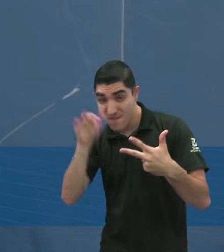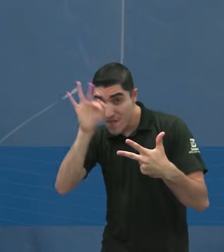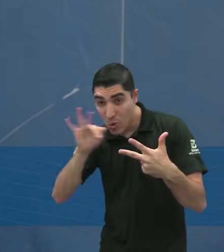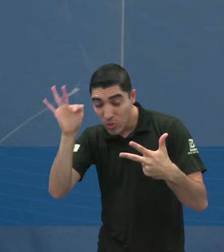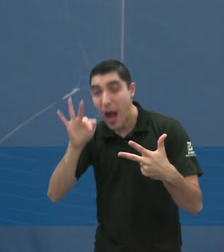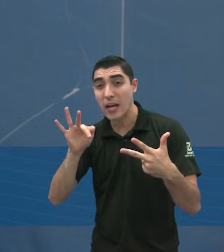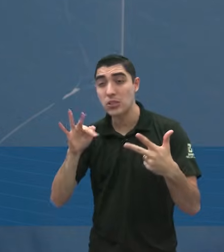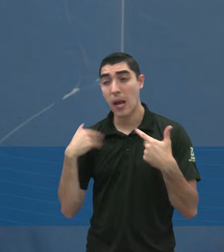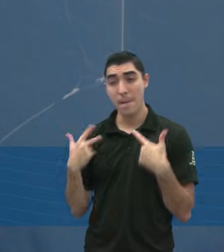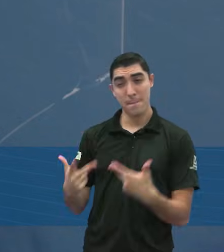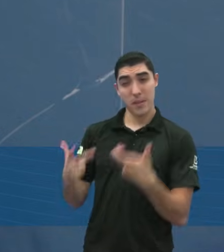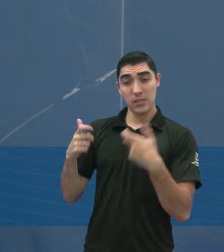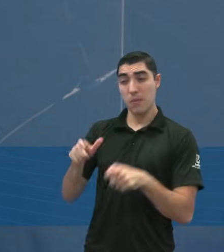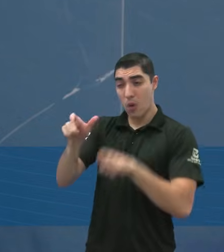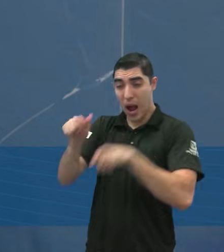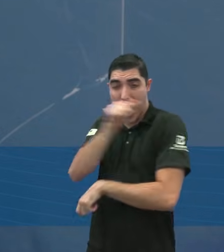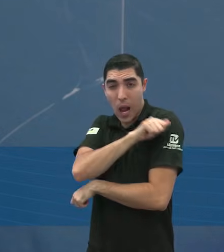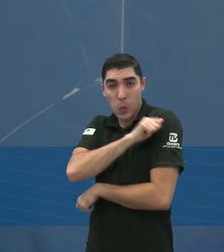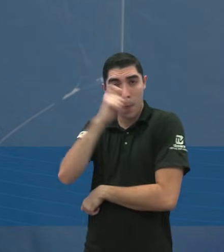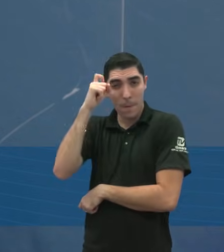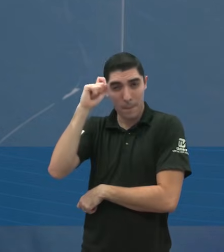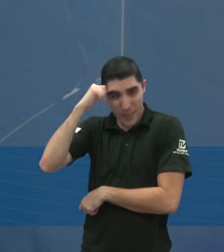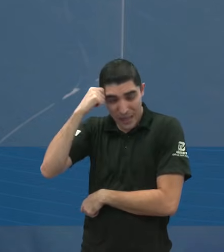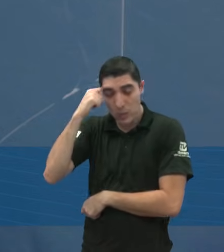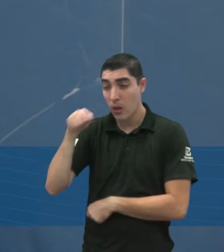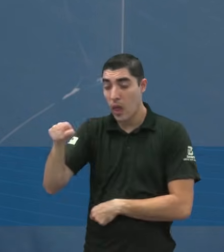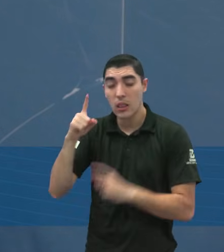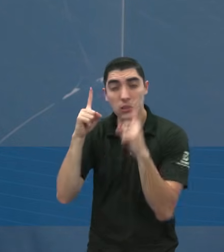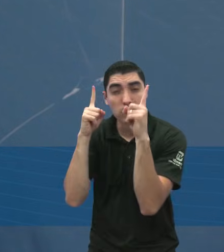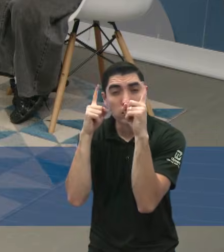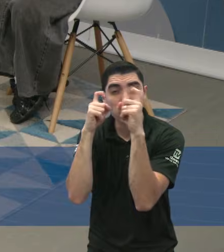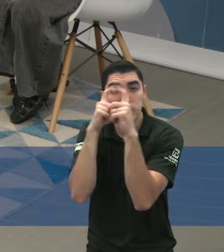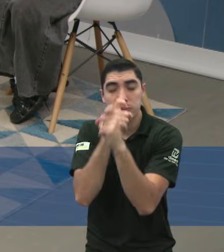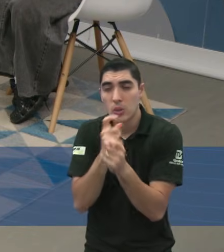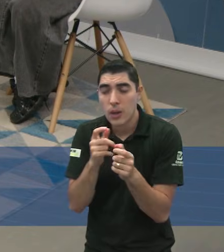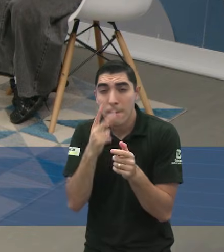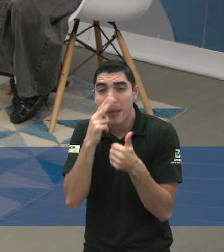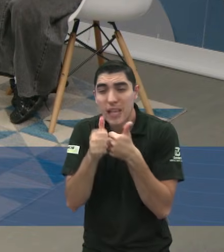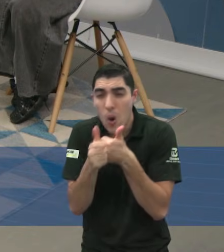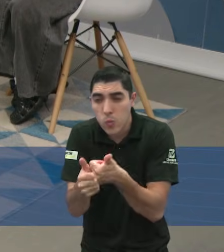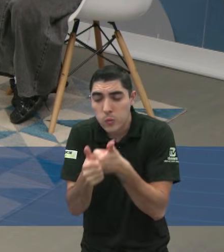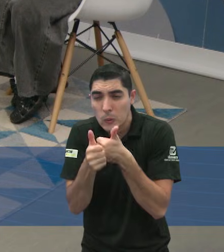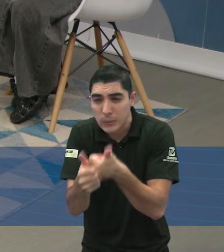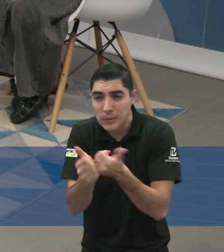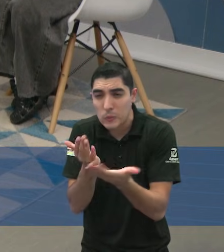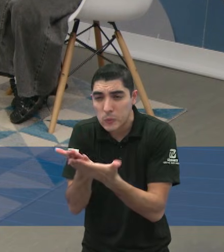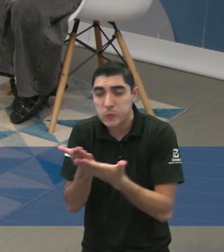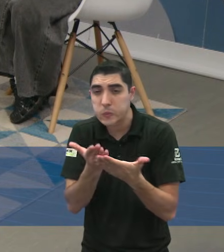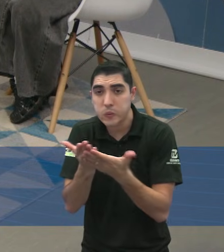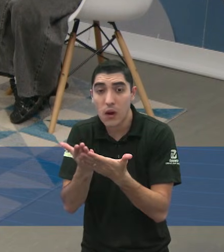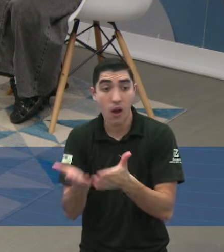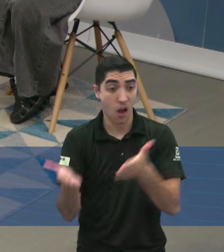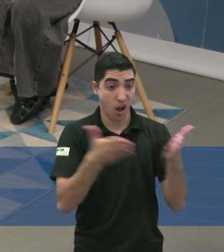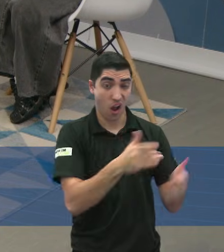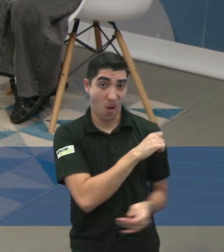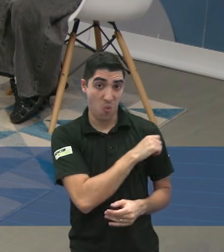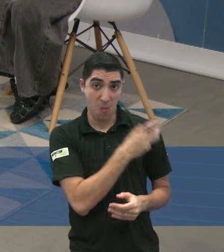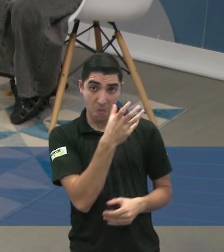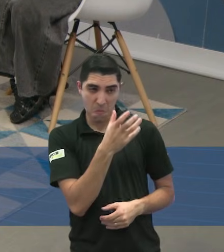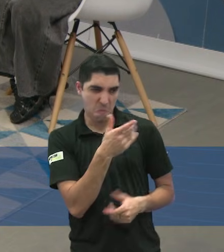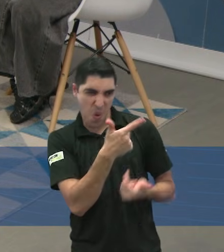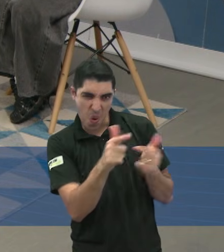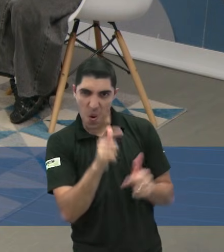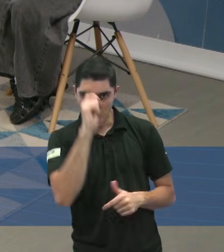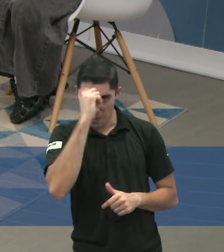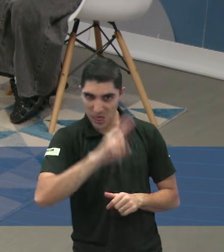dar um pouquinho, se esforçar um pouco mais, estudar um pouco a mais para poder acompanhar. A outra questão é